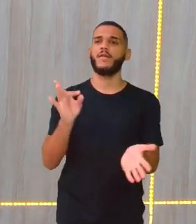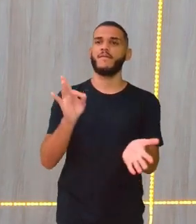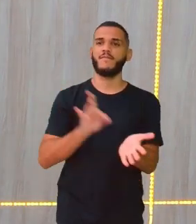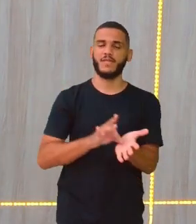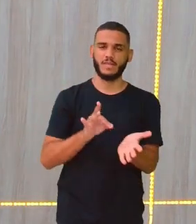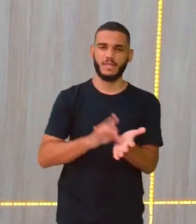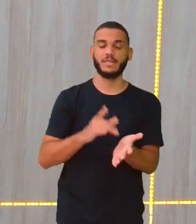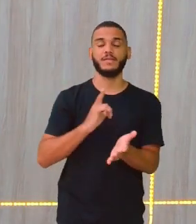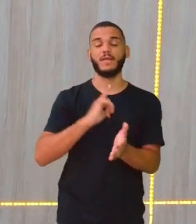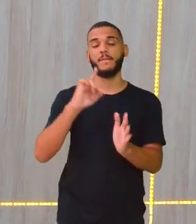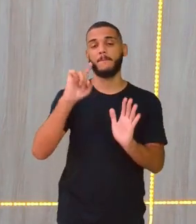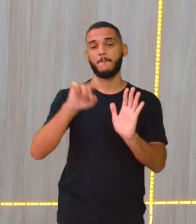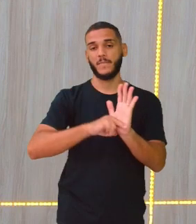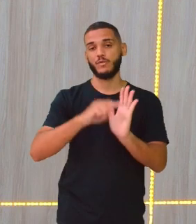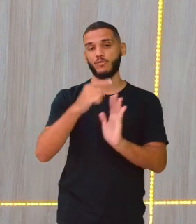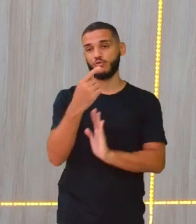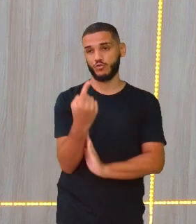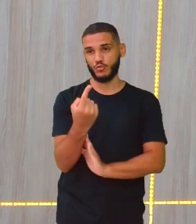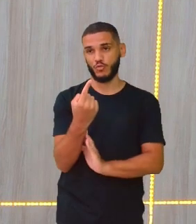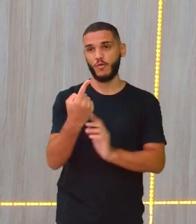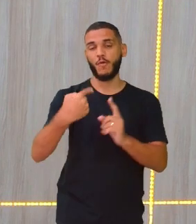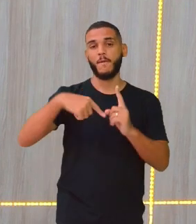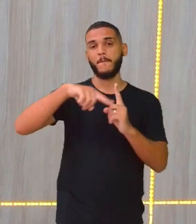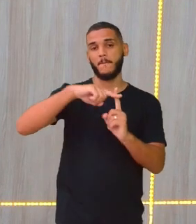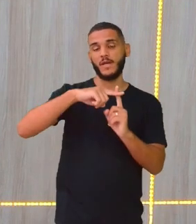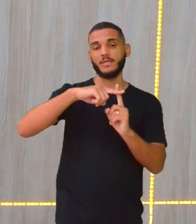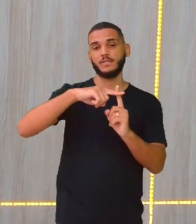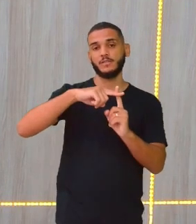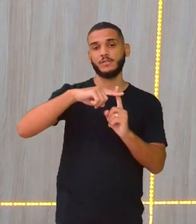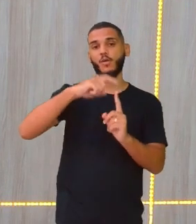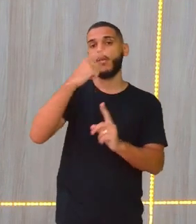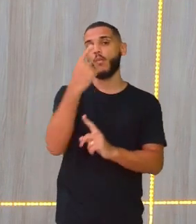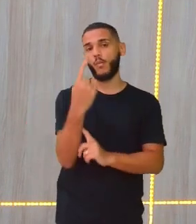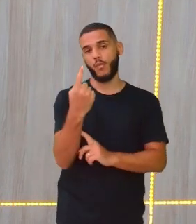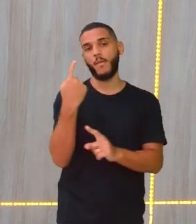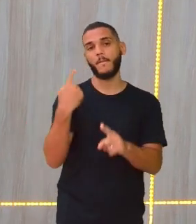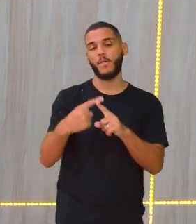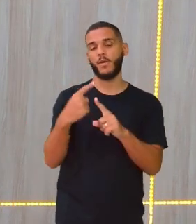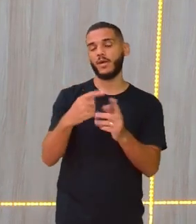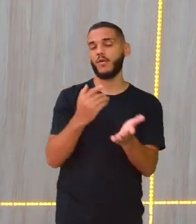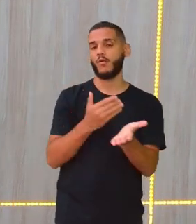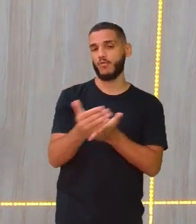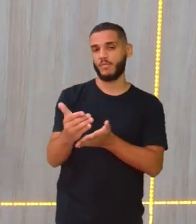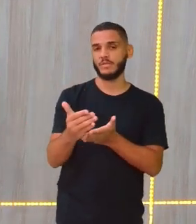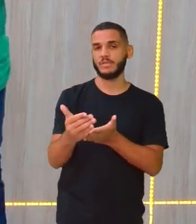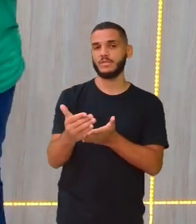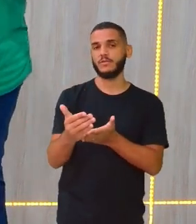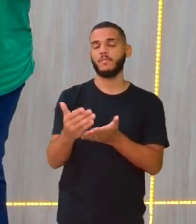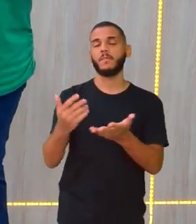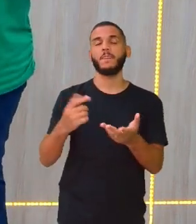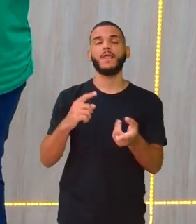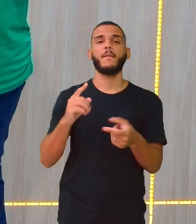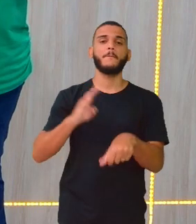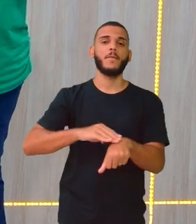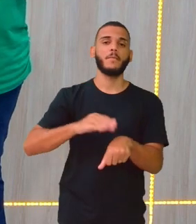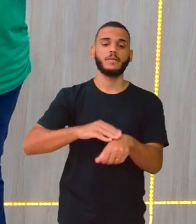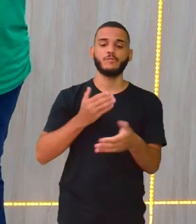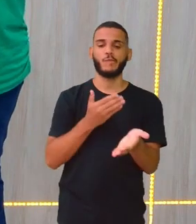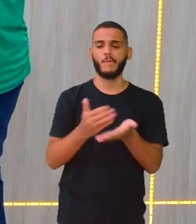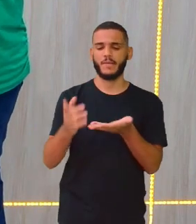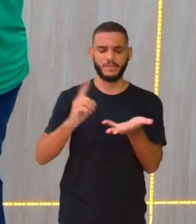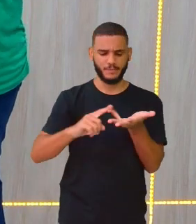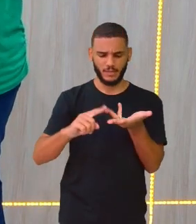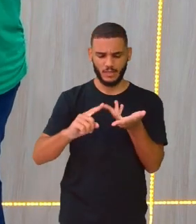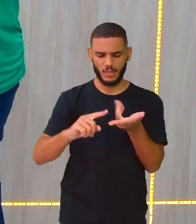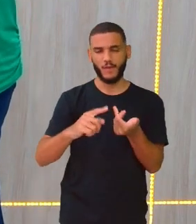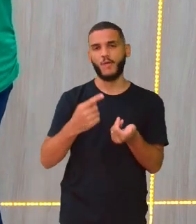os 2 anos, mas eu acrescento da onde eu iniciei. Por quê? Quando a gente inicia uma contagem, normalmente a gente inicia